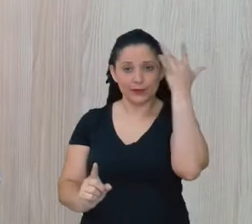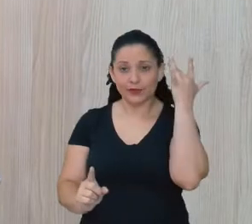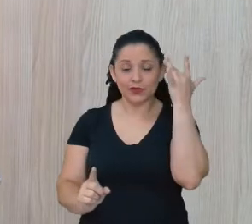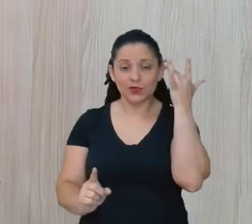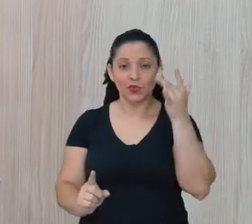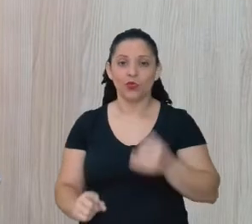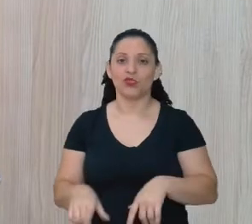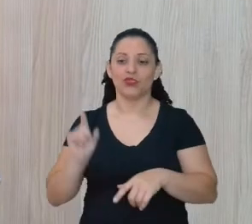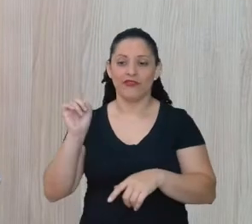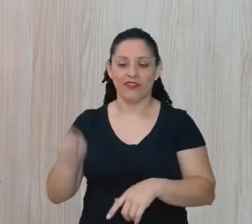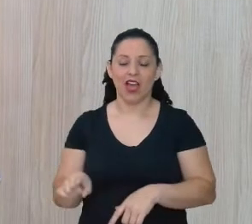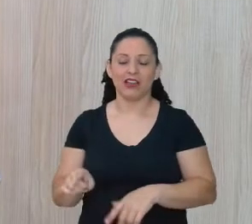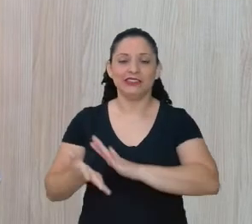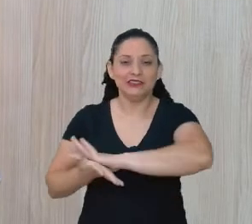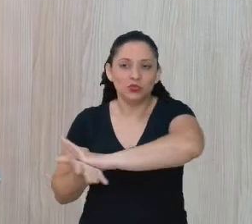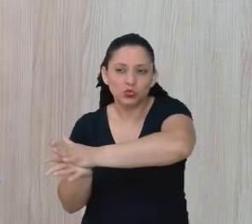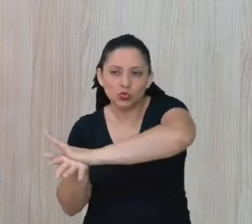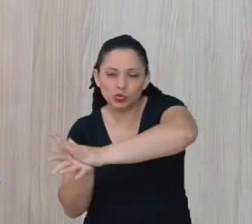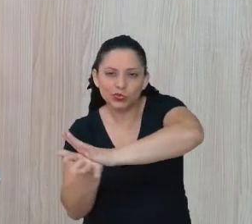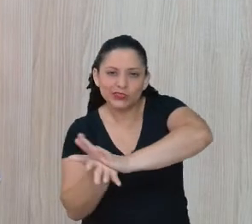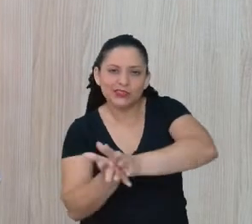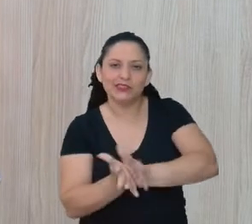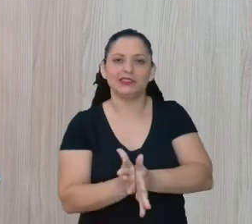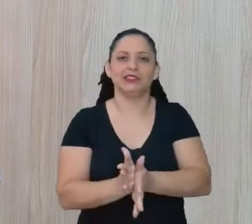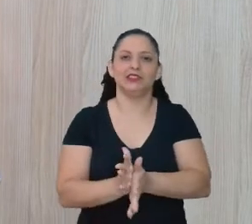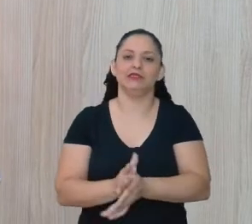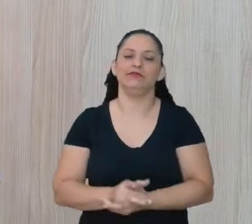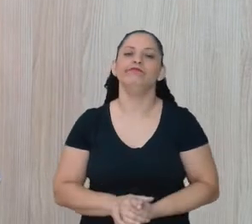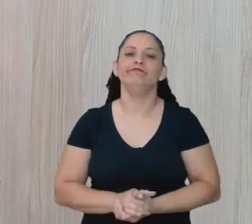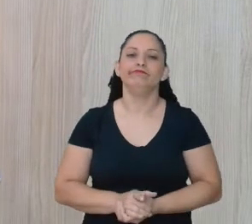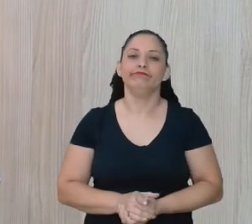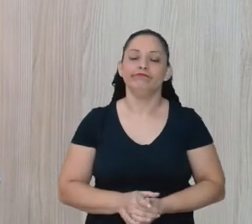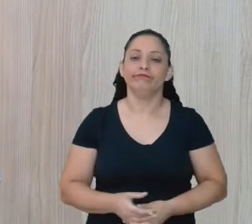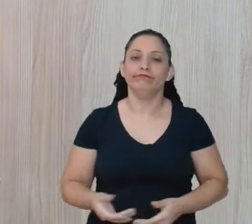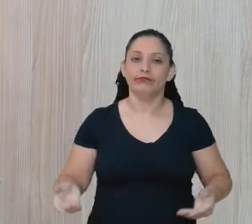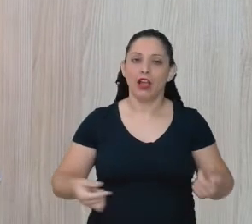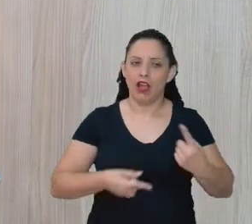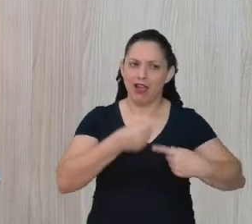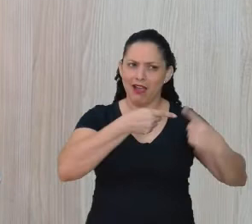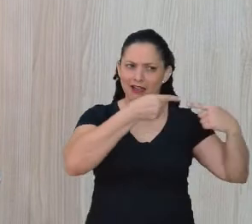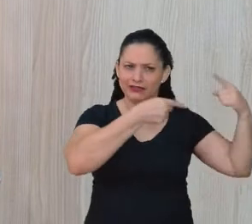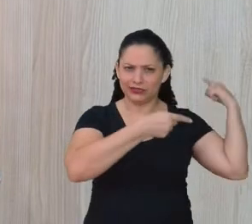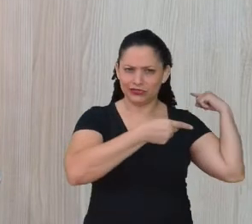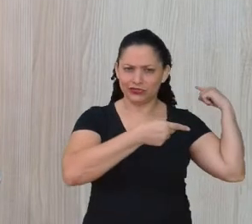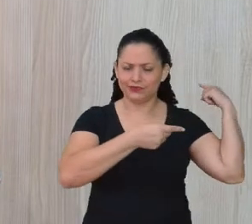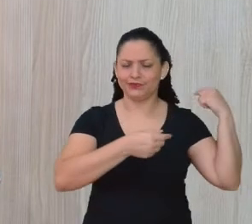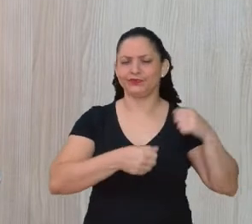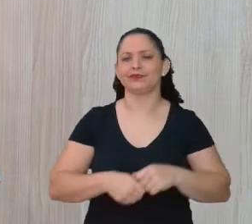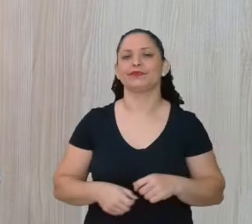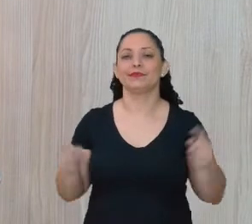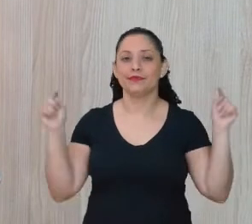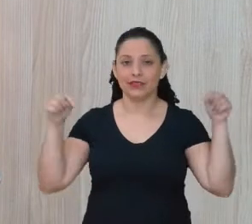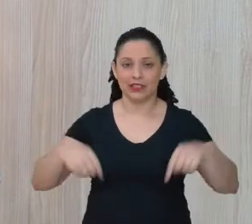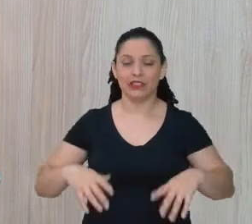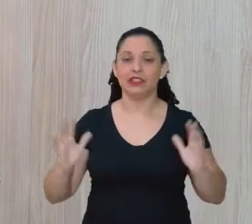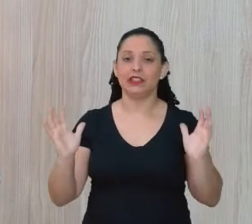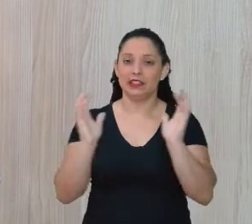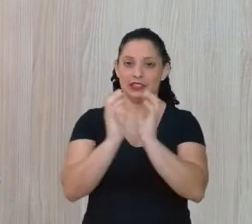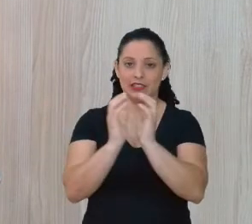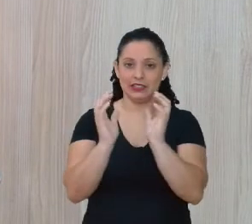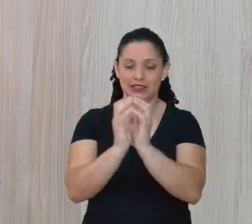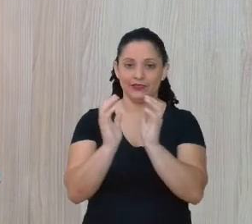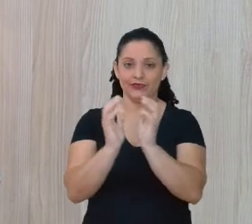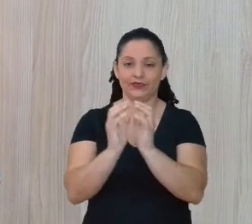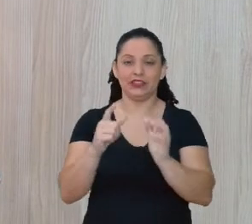Vai trazer um certo transtorno. A gente vivenciou recentemente, né, aqui na nossa cidade, um momento bem trágico